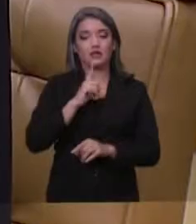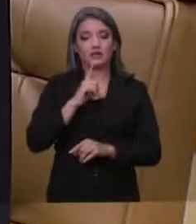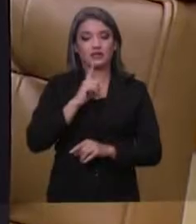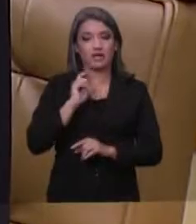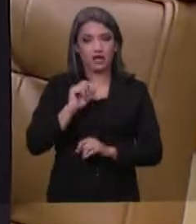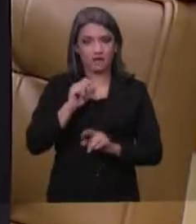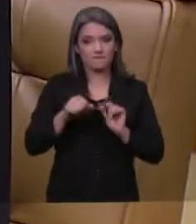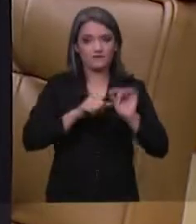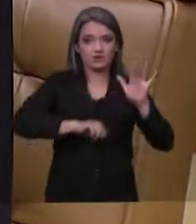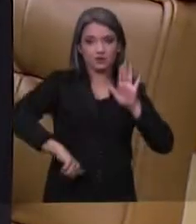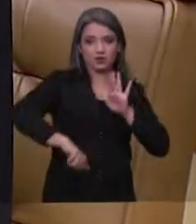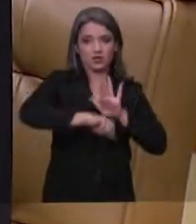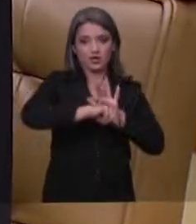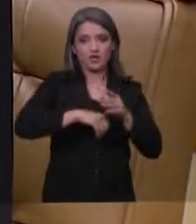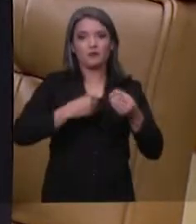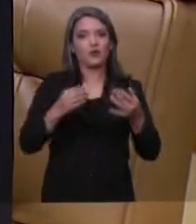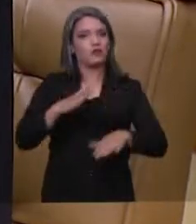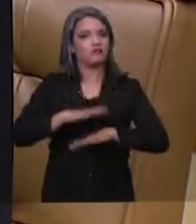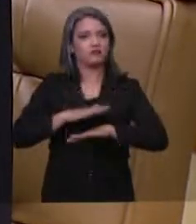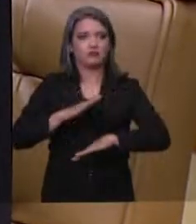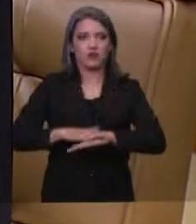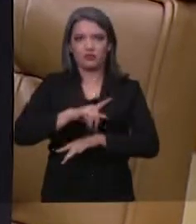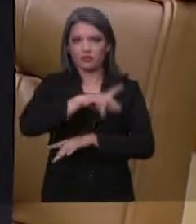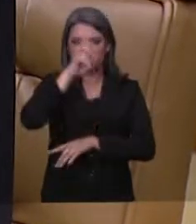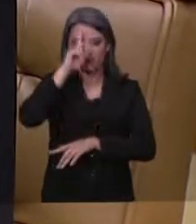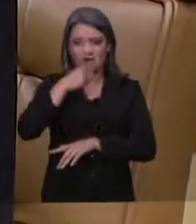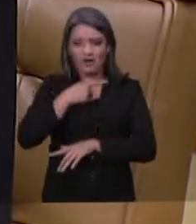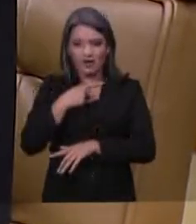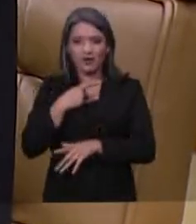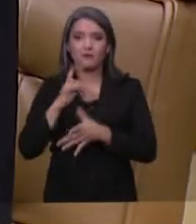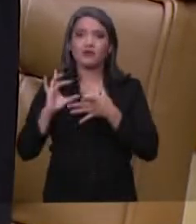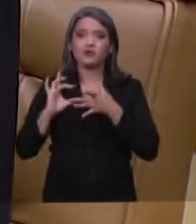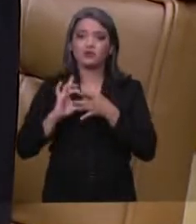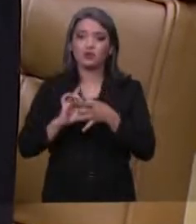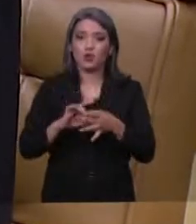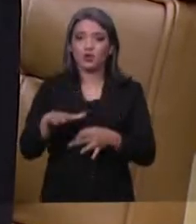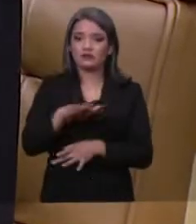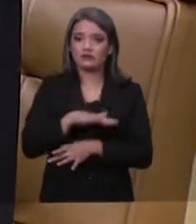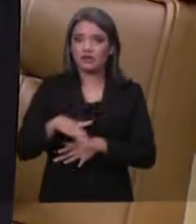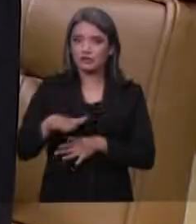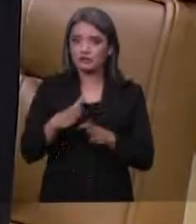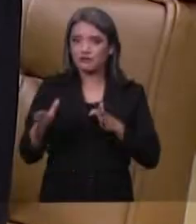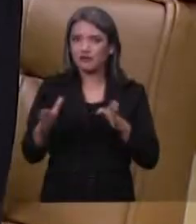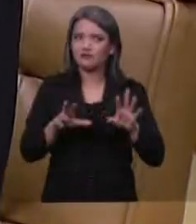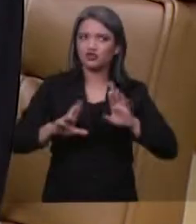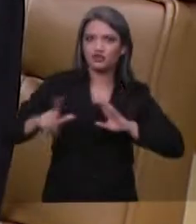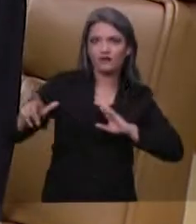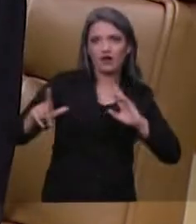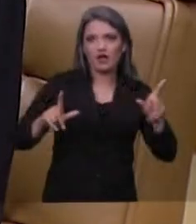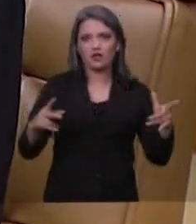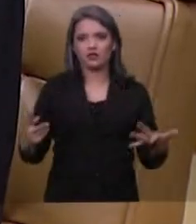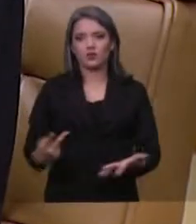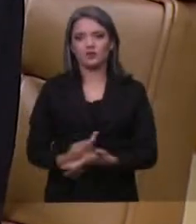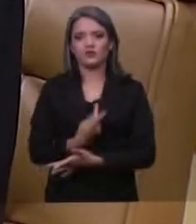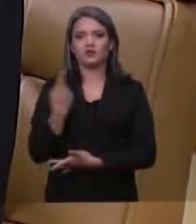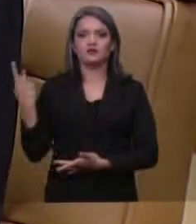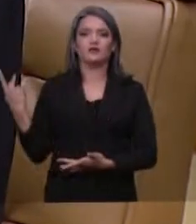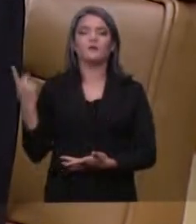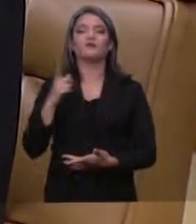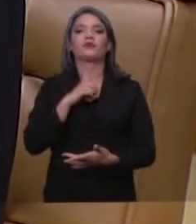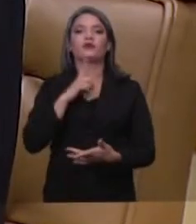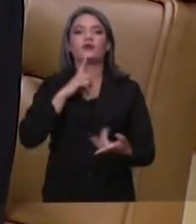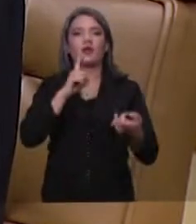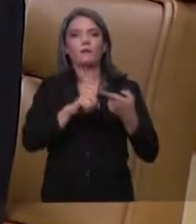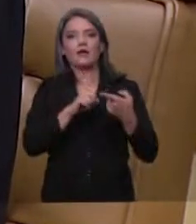praticou os delitos por meio de ações autônomas exercidas em contextos temporais e espaciais bastante distintos. Irromperam atos de